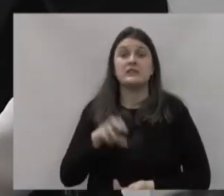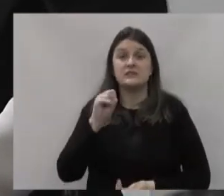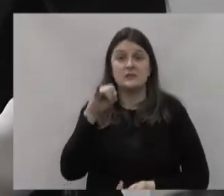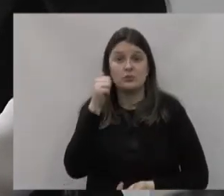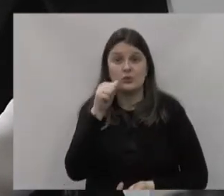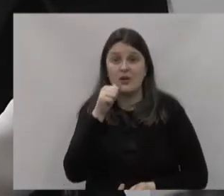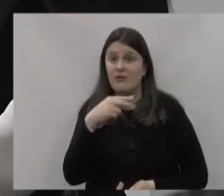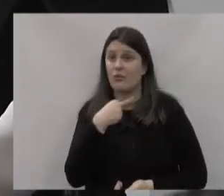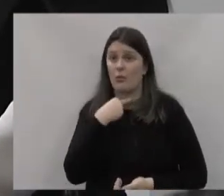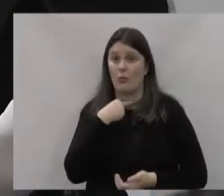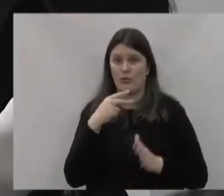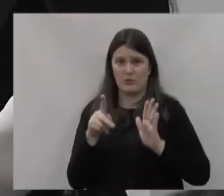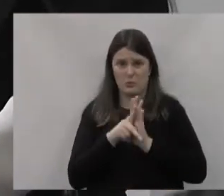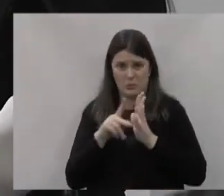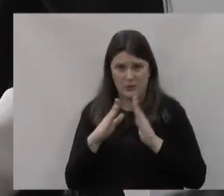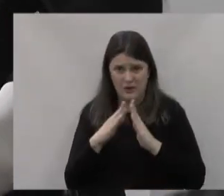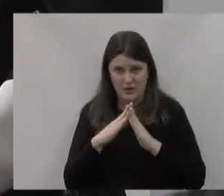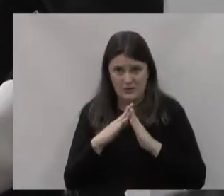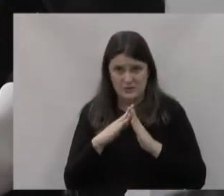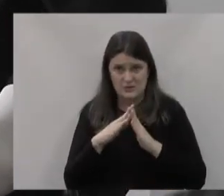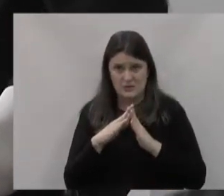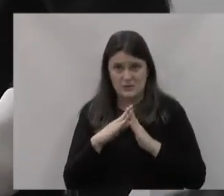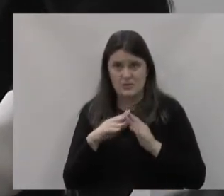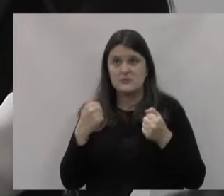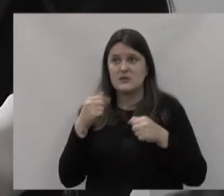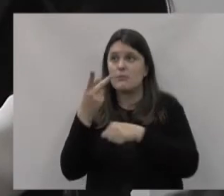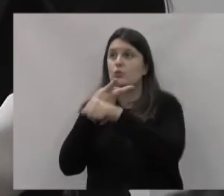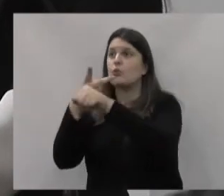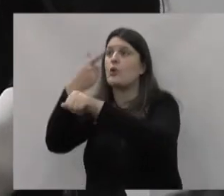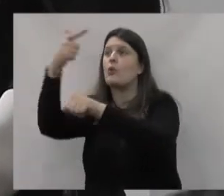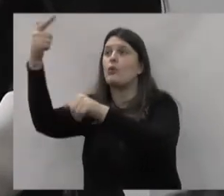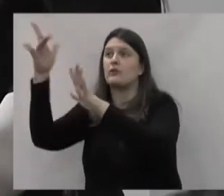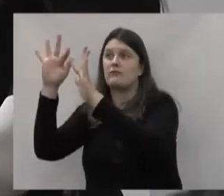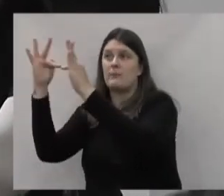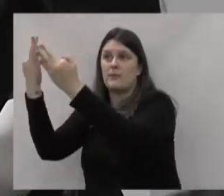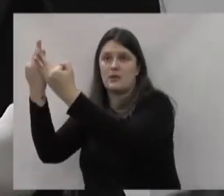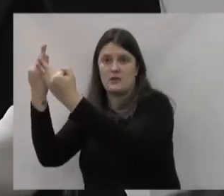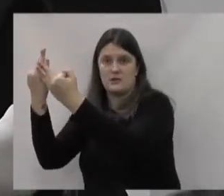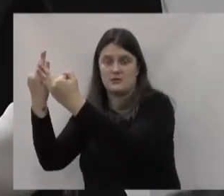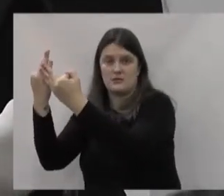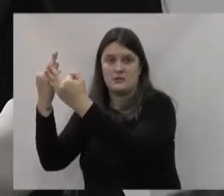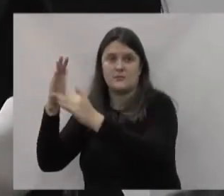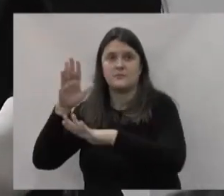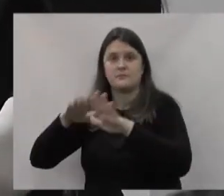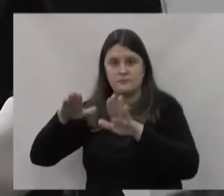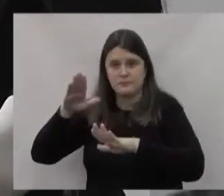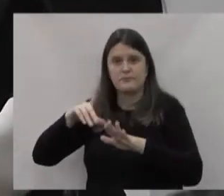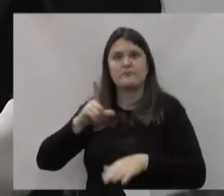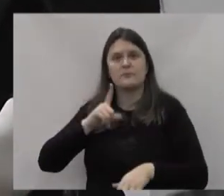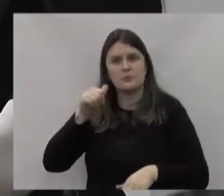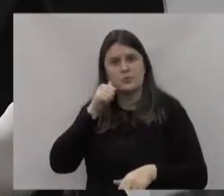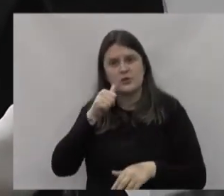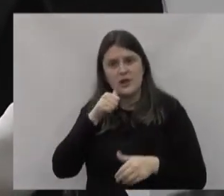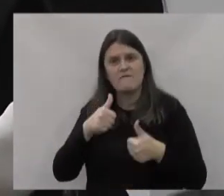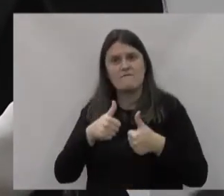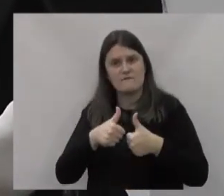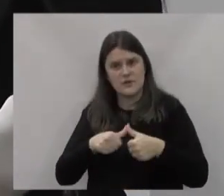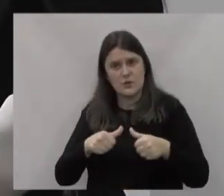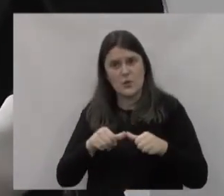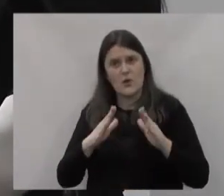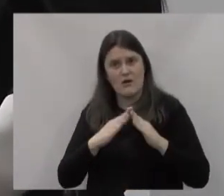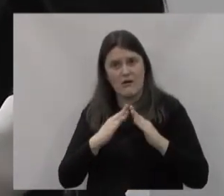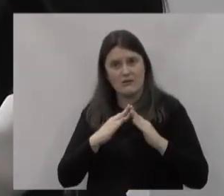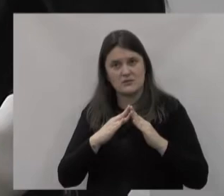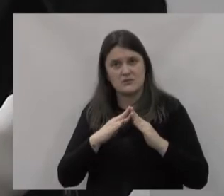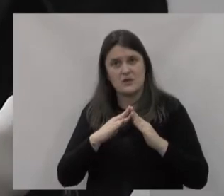vai poder ficar na própria casa, então vai se procurar novos familiares. Nos casos que nós atendemos, a mulher ficou na sua casa. Quem